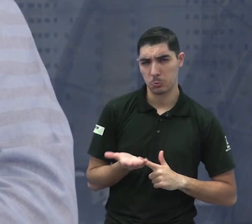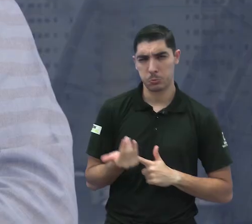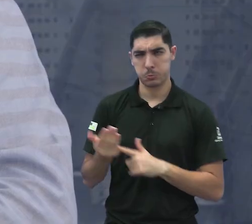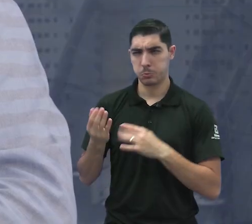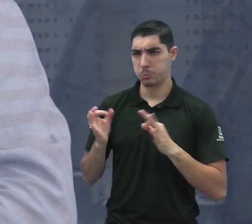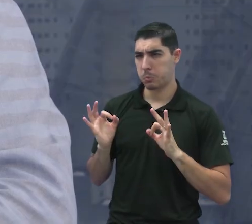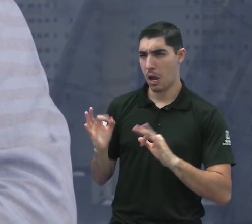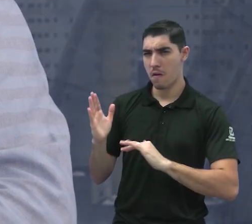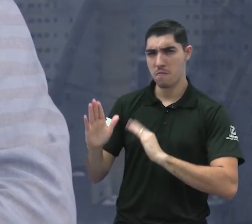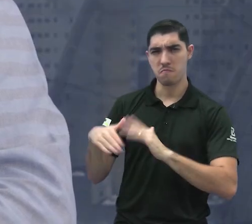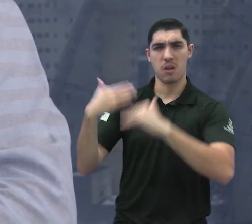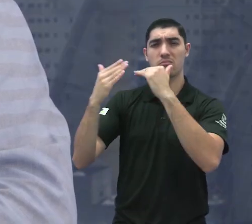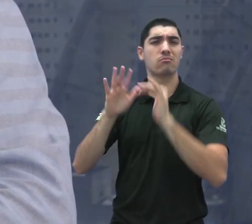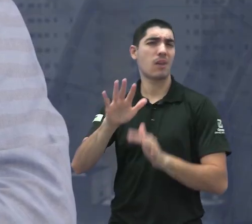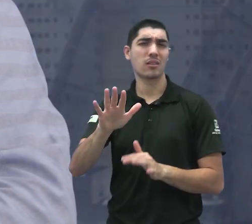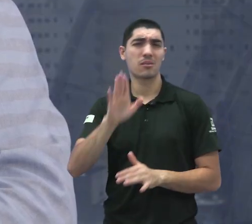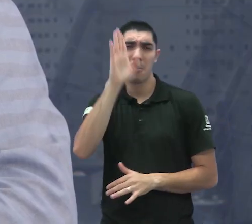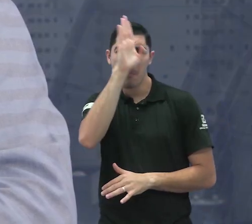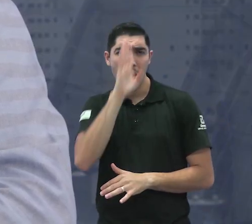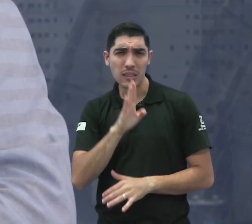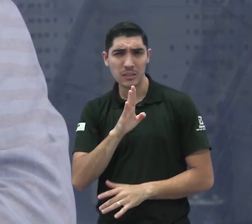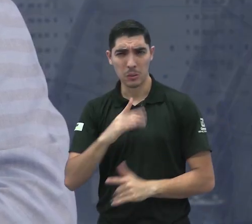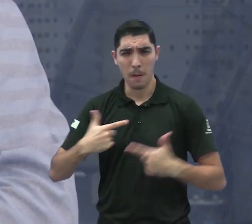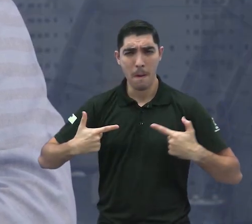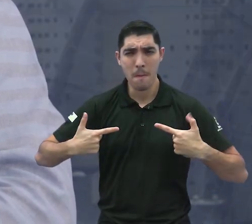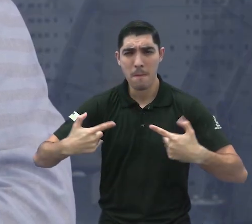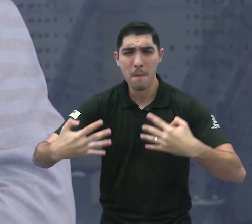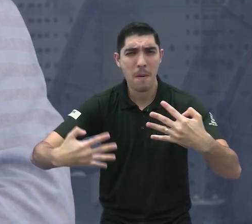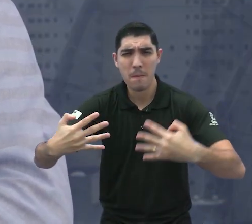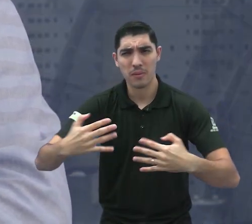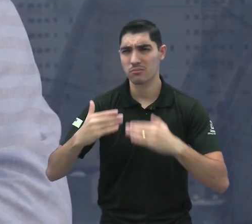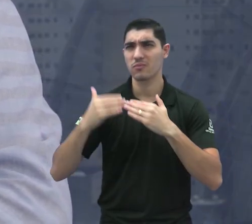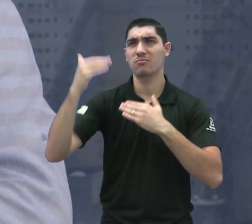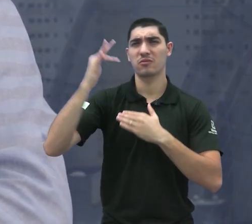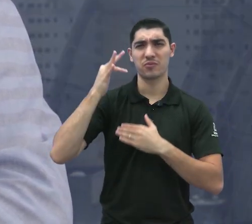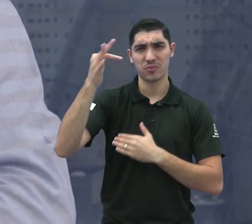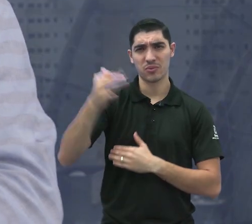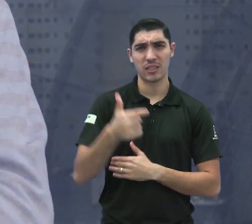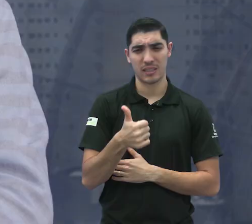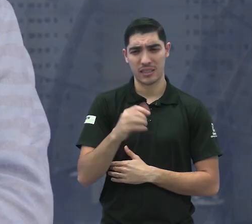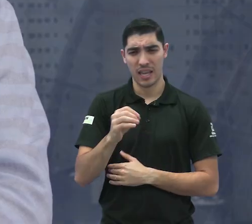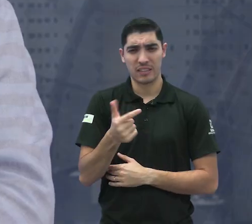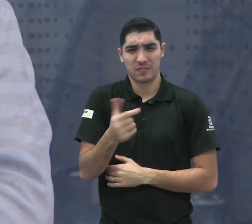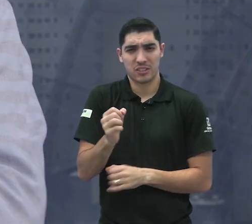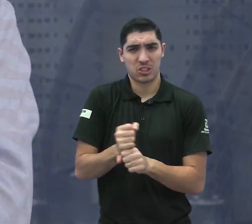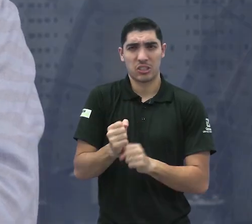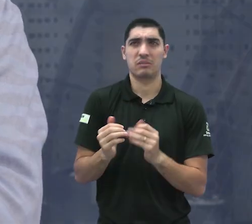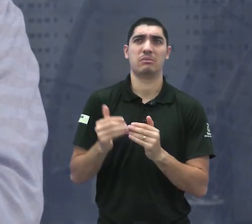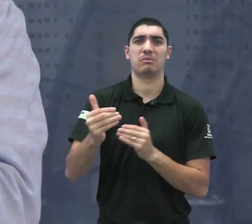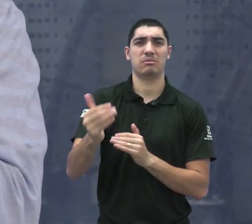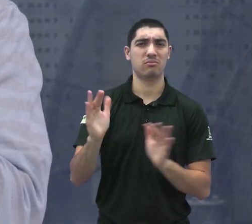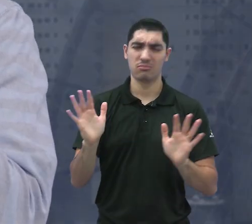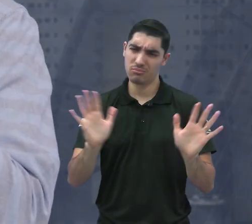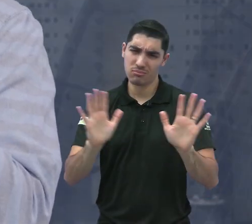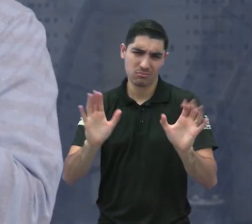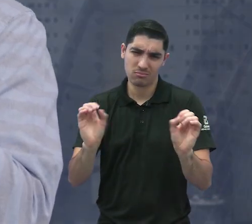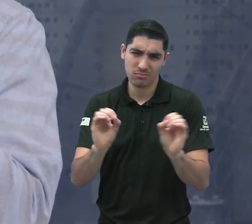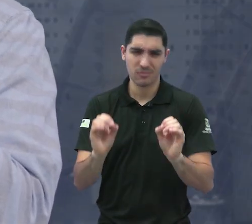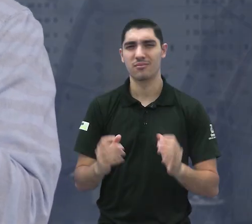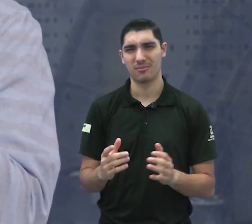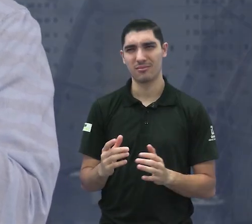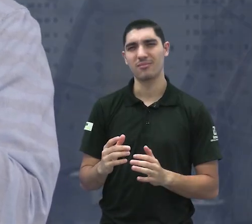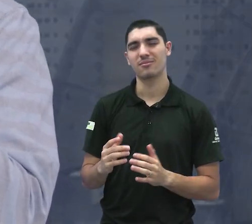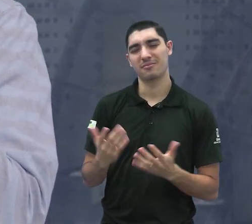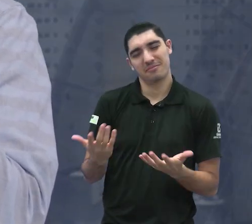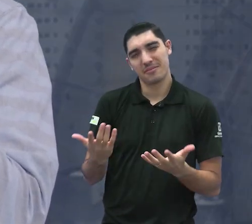Muito provavelmente o Brasil não vai entrar em nenhuma guerra, num conflito, nos próximos 10, 20 anos. Não quero passar uma previsão muito maior do que isso. Mas, de